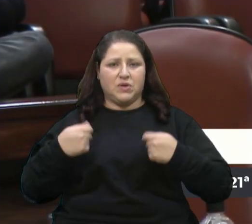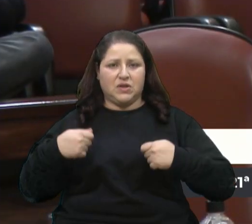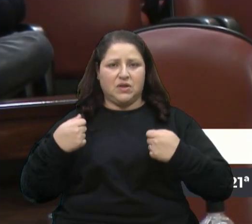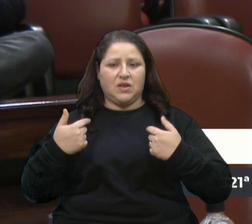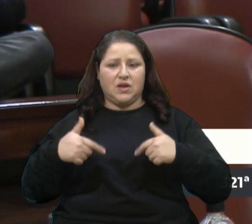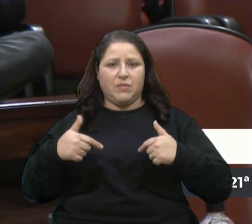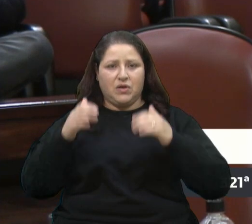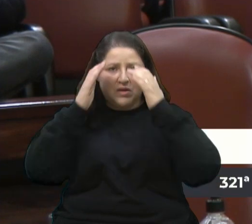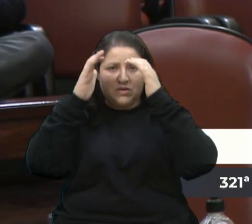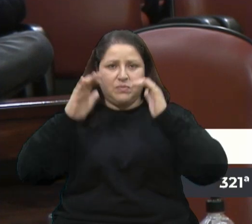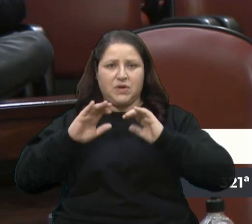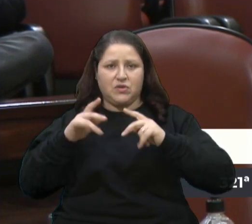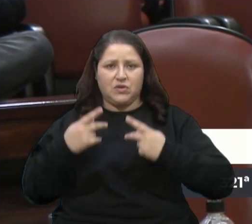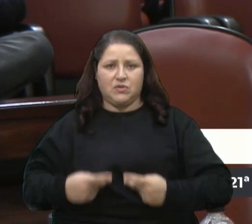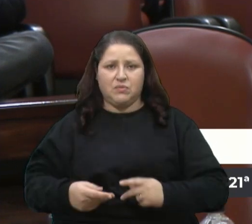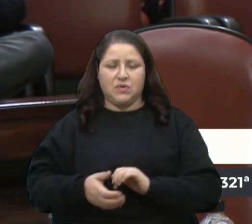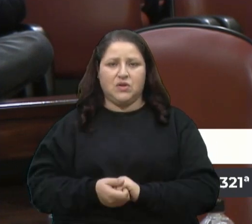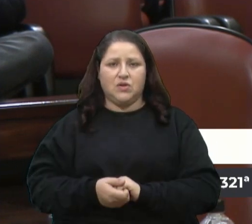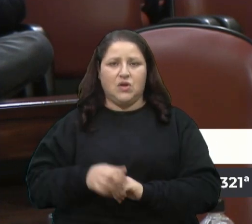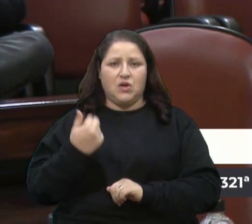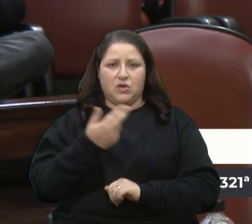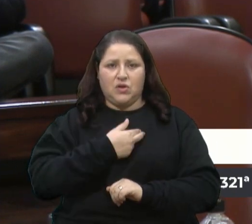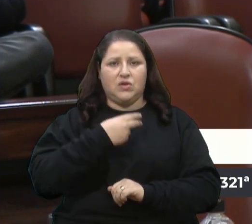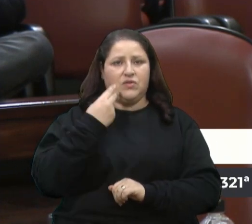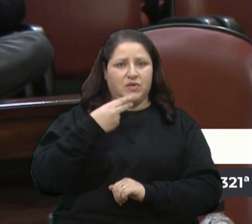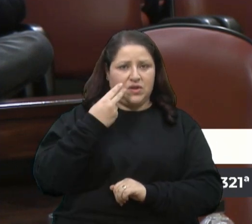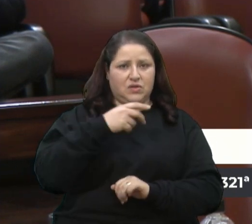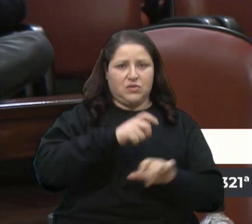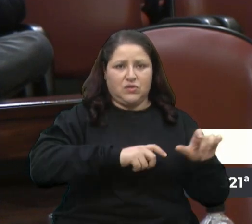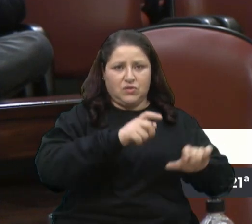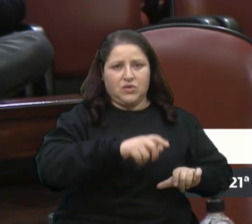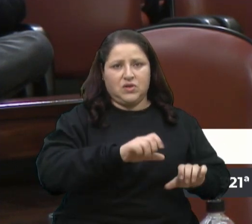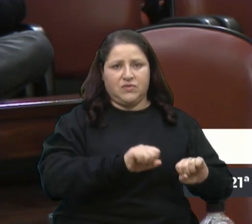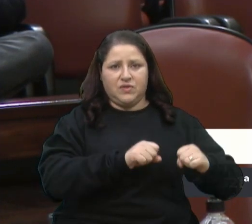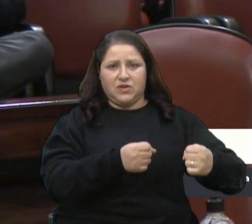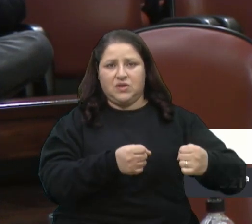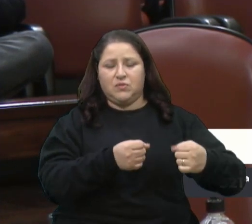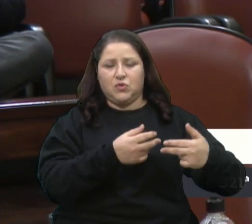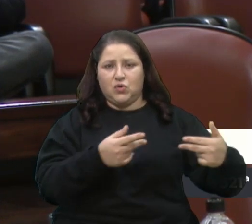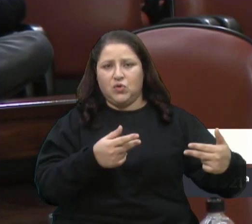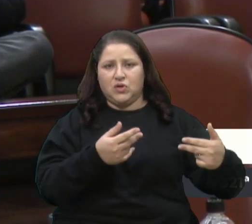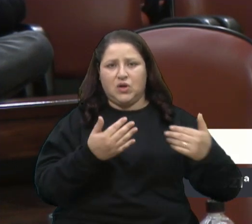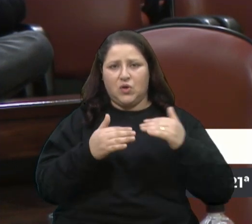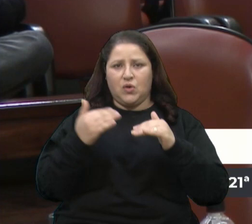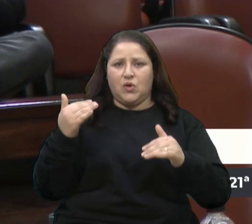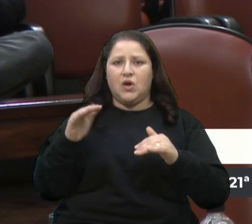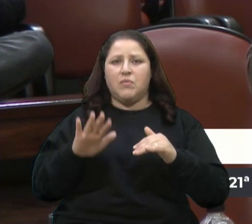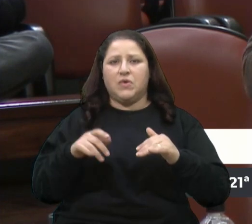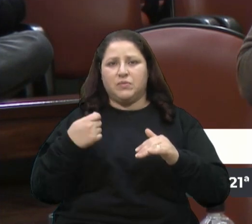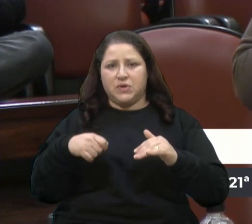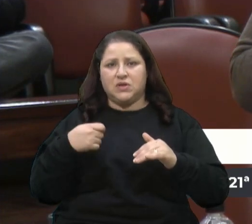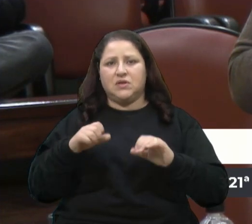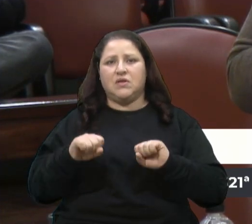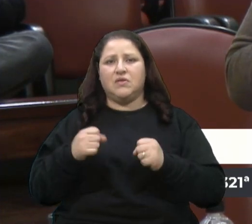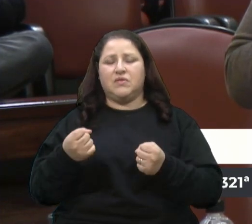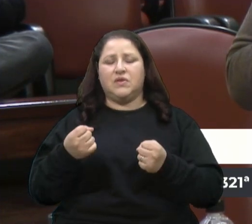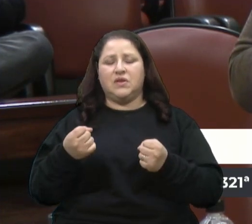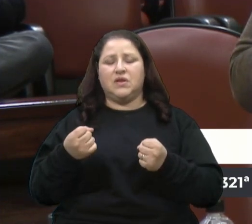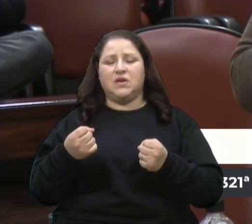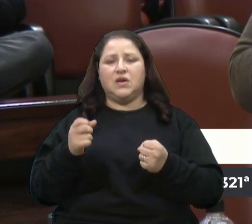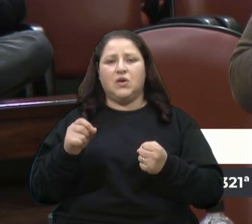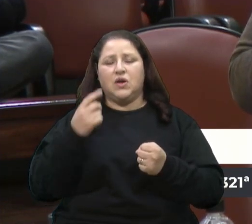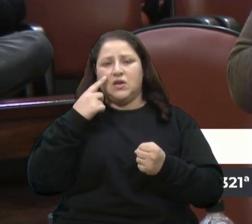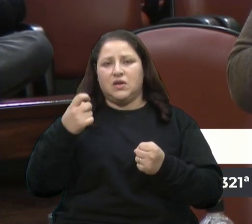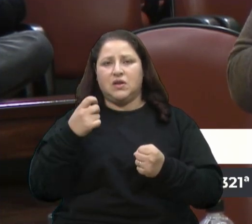vereadores, por mais que tu defenda uma coisa totalmente contraditória, mas nós temos que defender o interesse público. Se